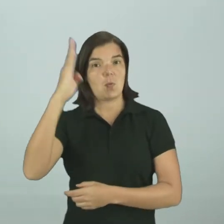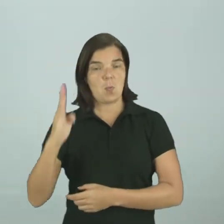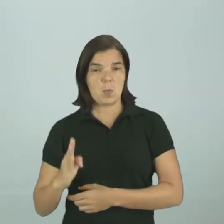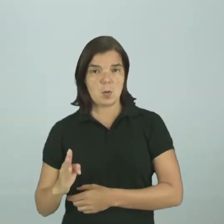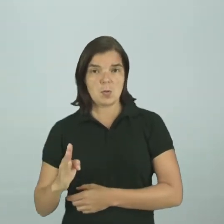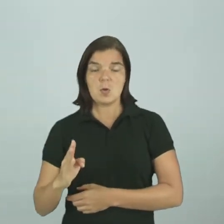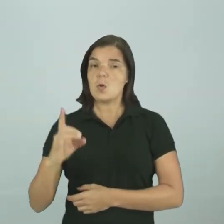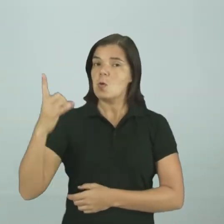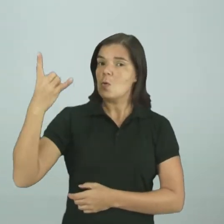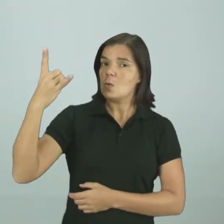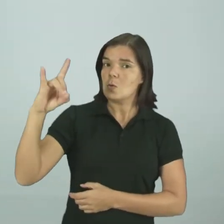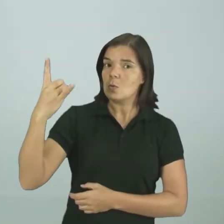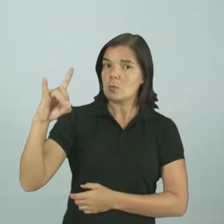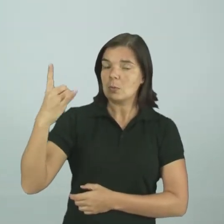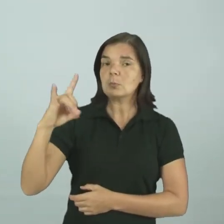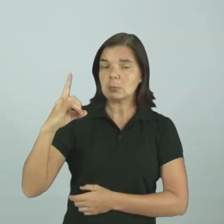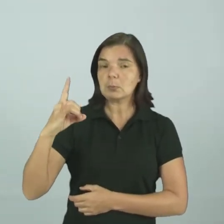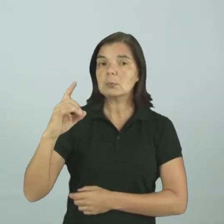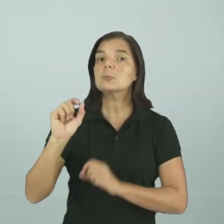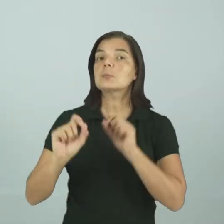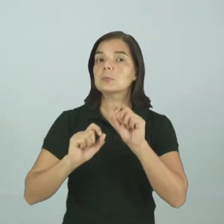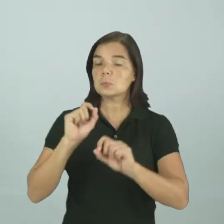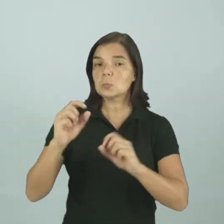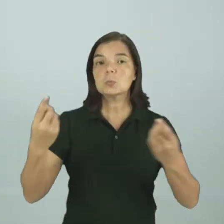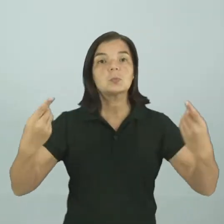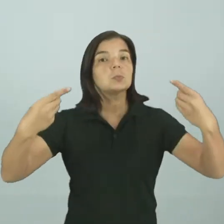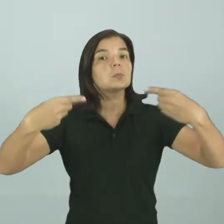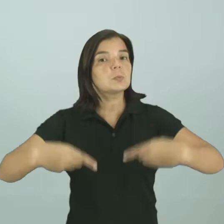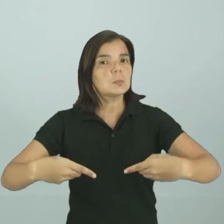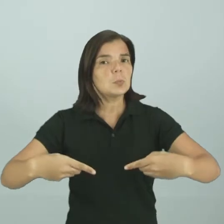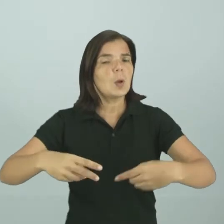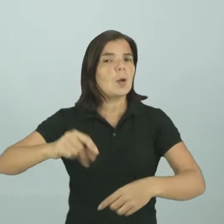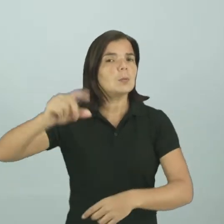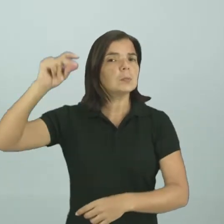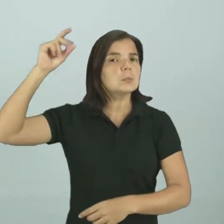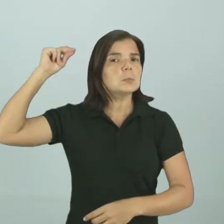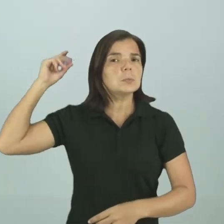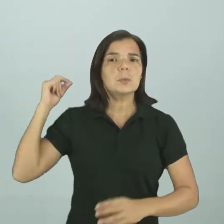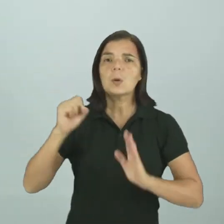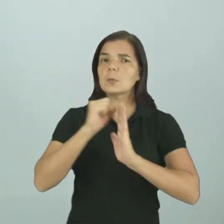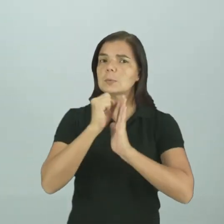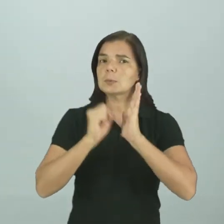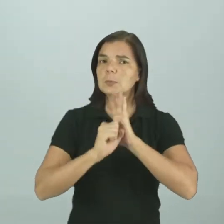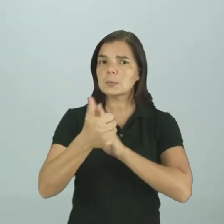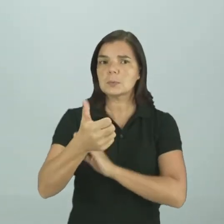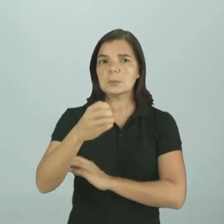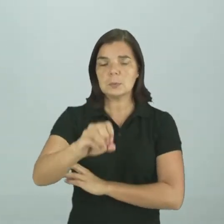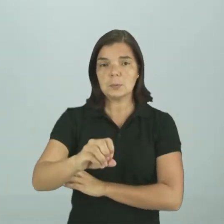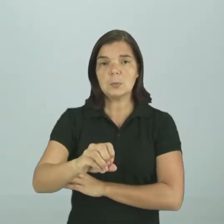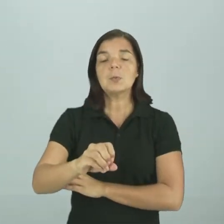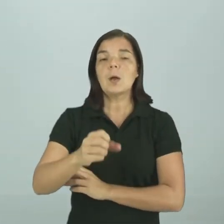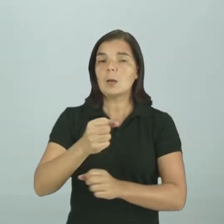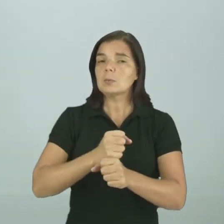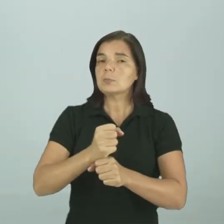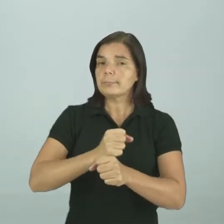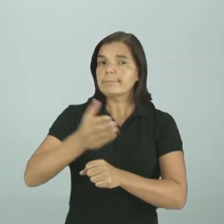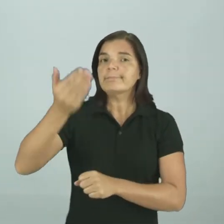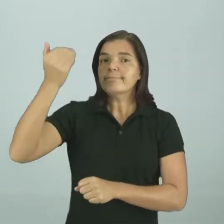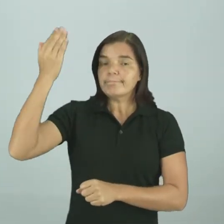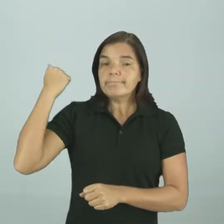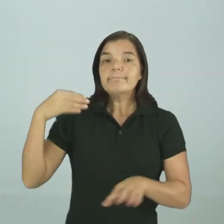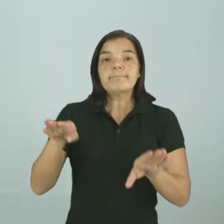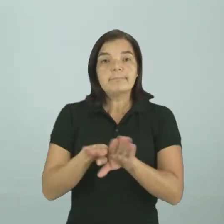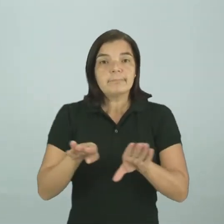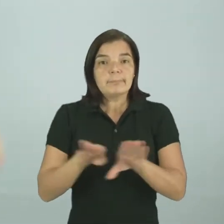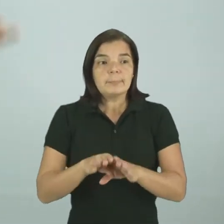e a Bolívia, foram marcados, por essa disputa lá no século XIX, há muito tempo atrás. E